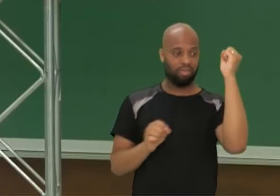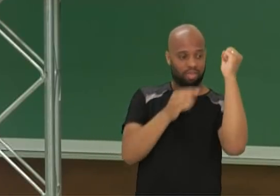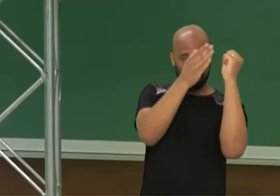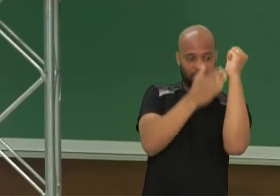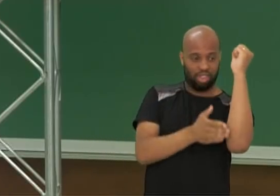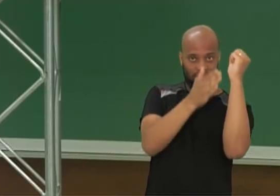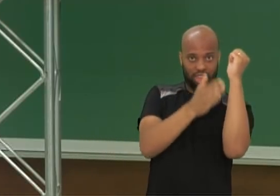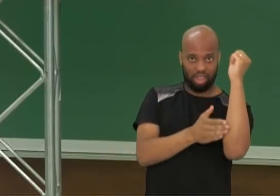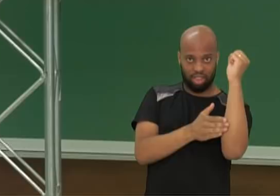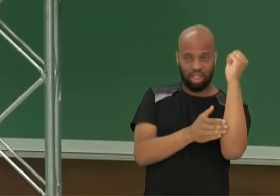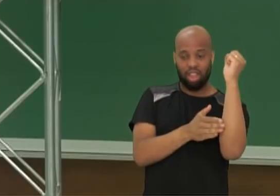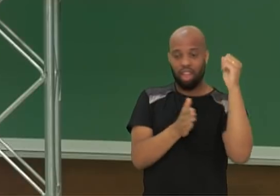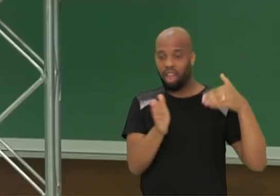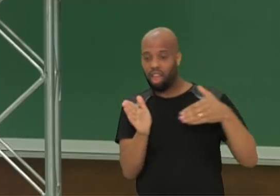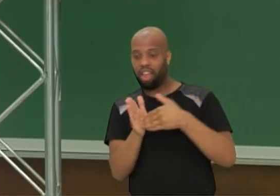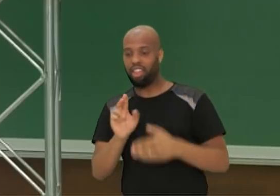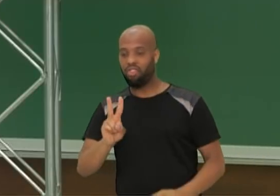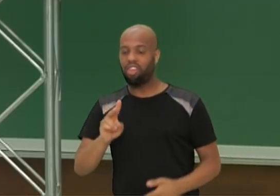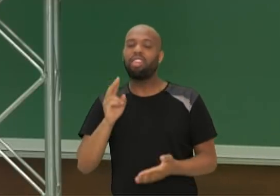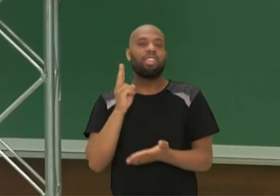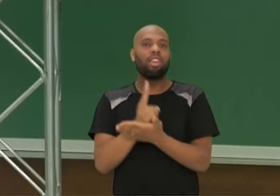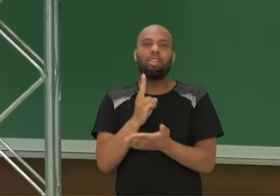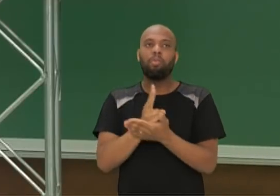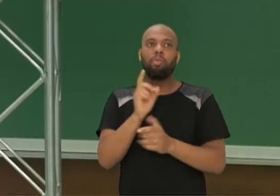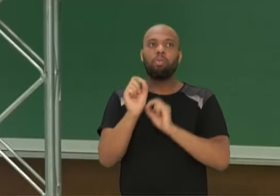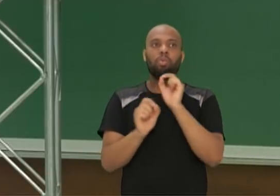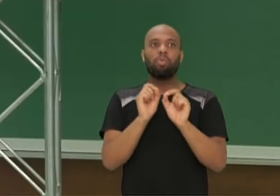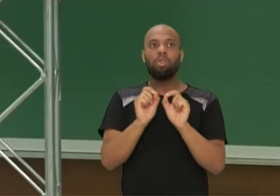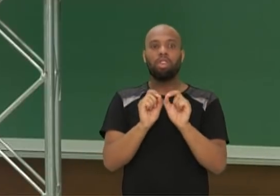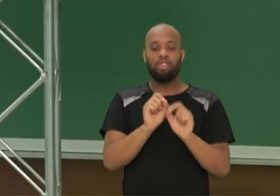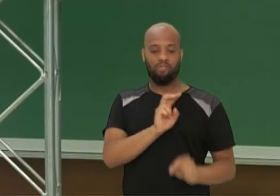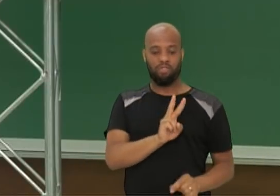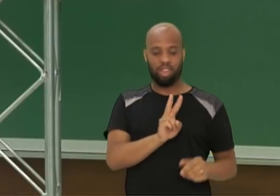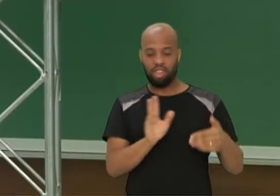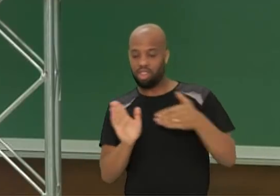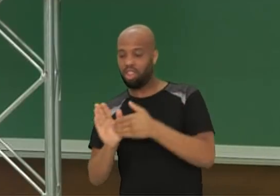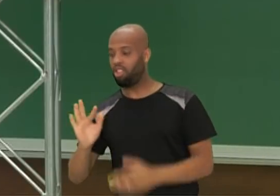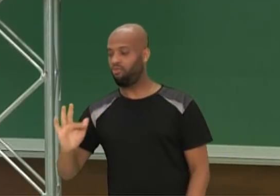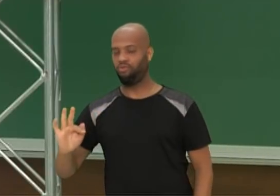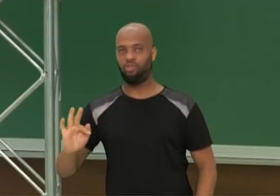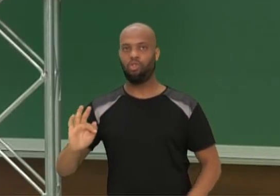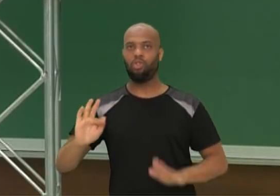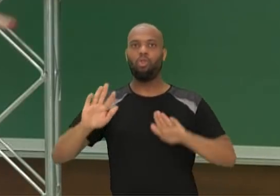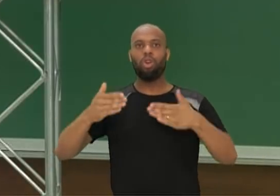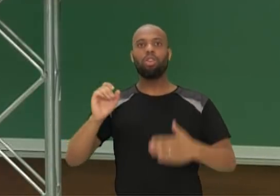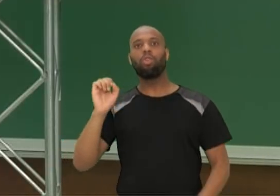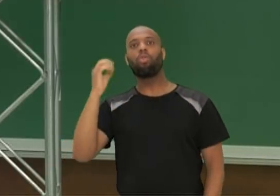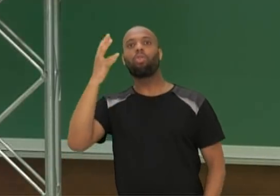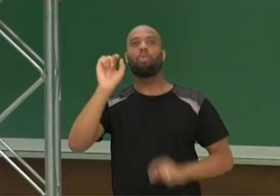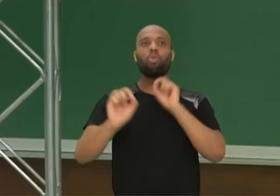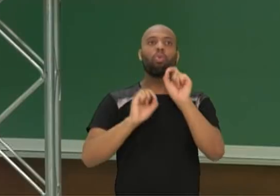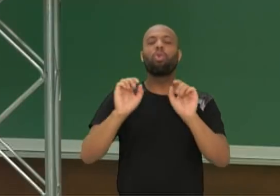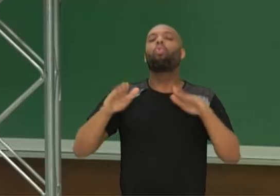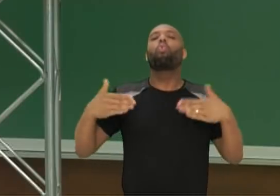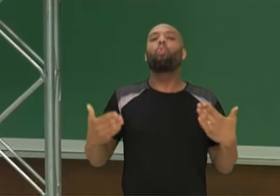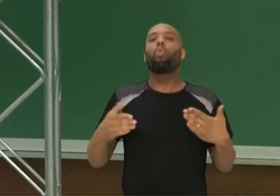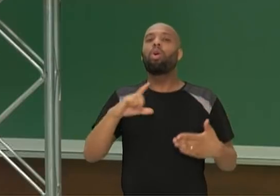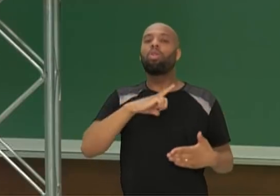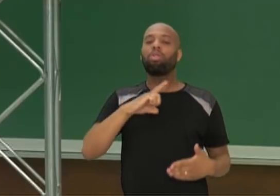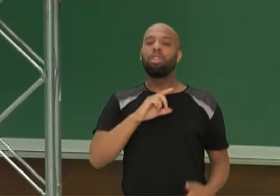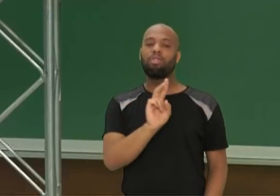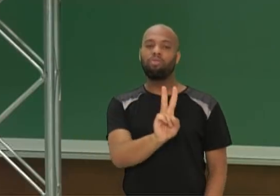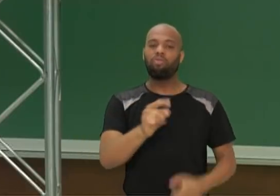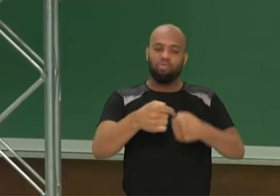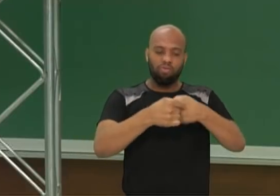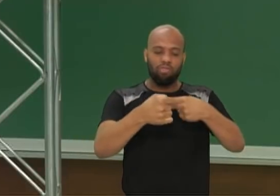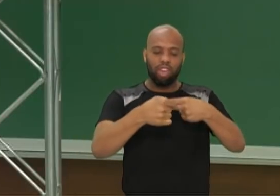a mesma distância do que do vértice até o foco. E isso vai acontecer quando o vértice também